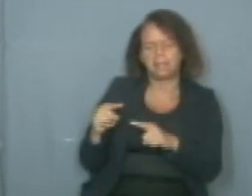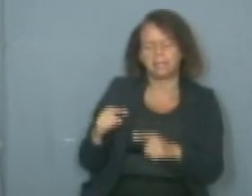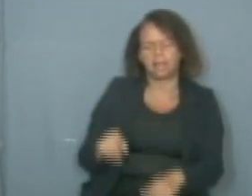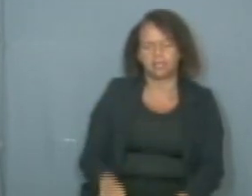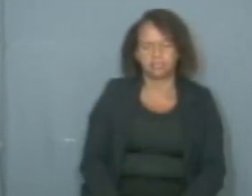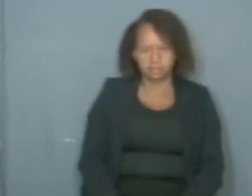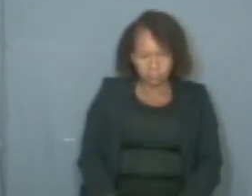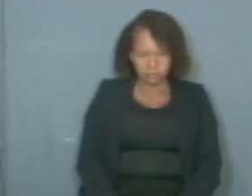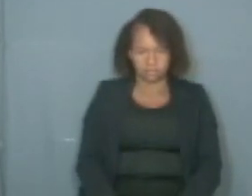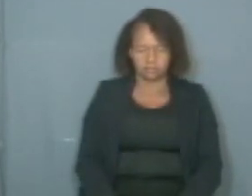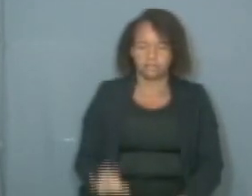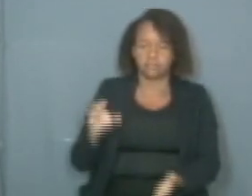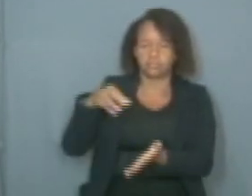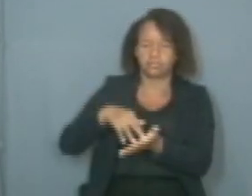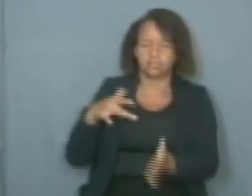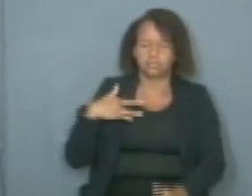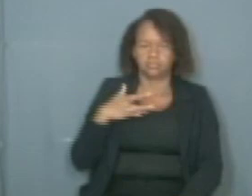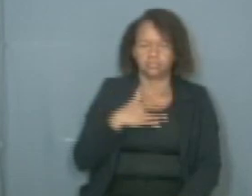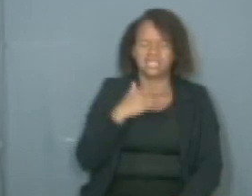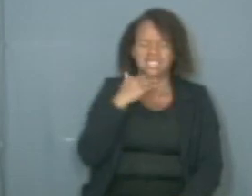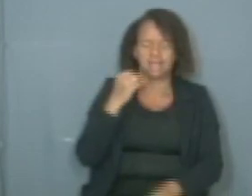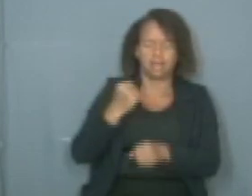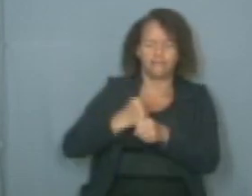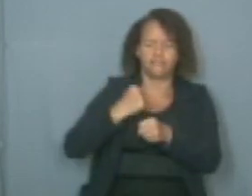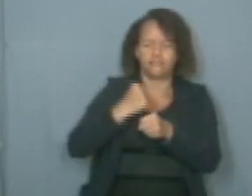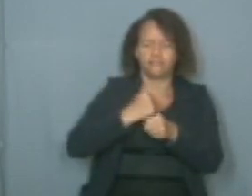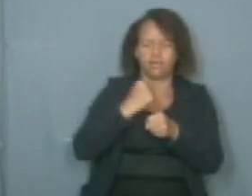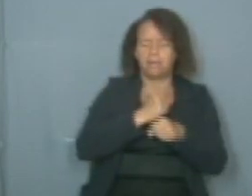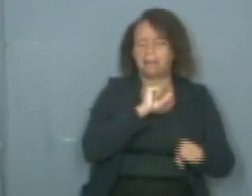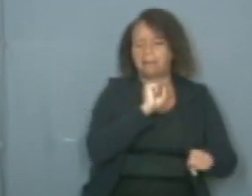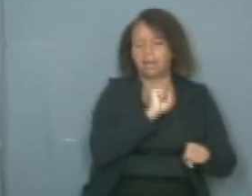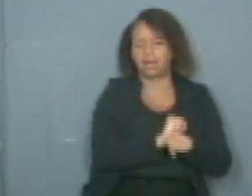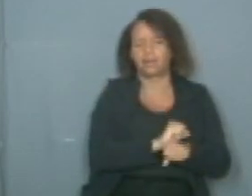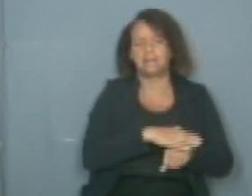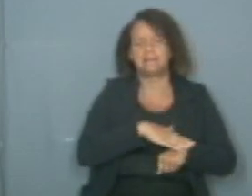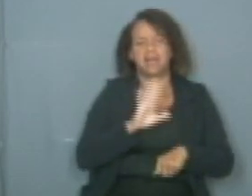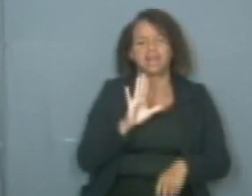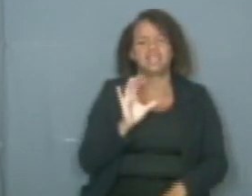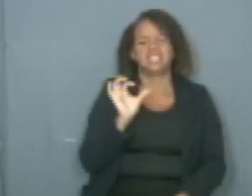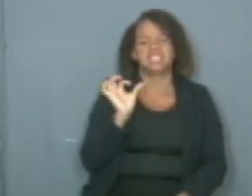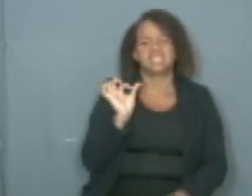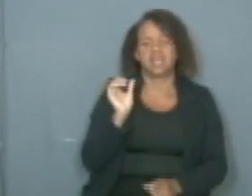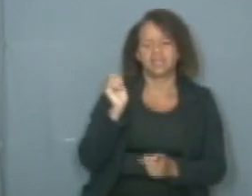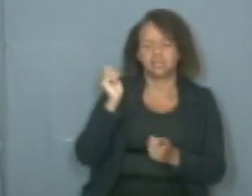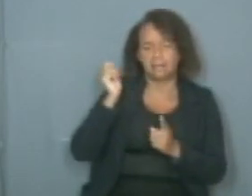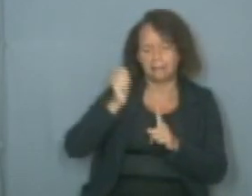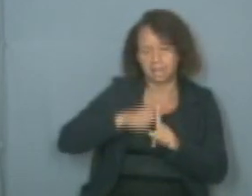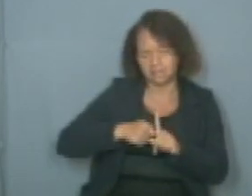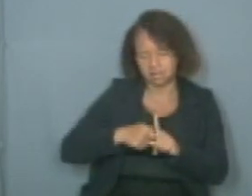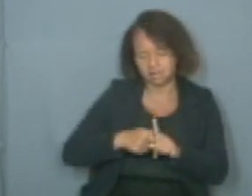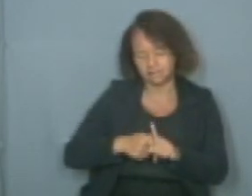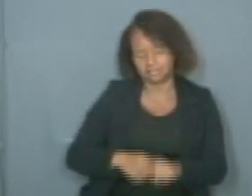que essa unidade de saúde está sem reforma, está parada a reforma há mais de 6 meses.